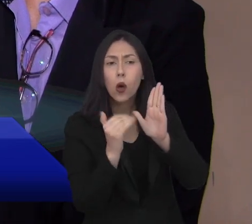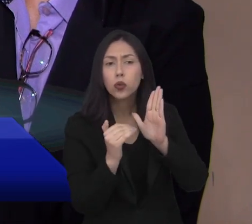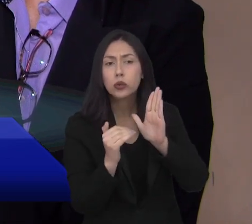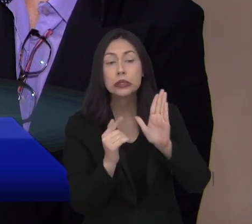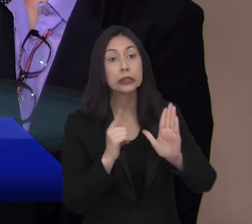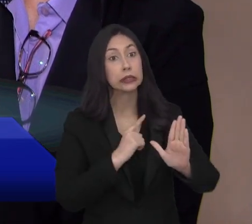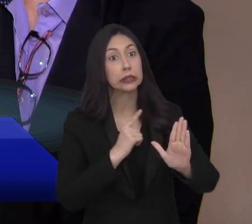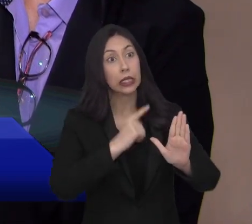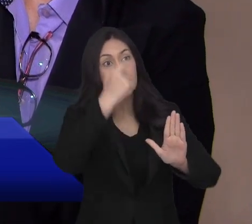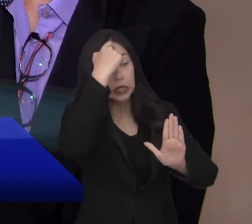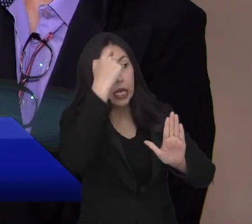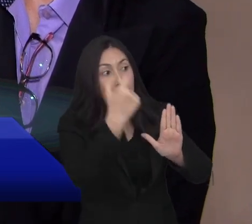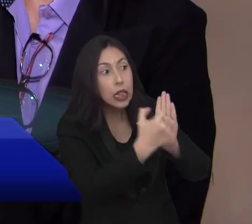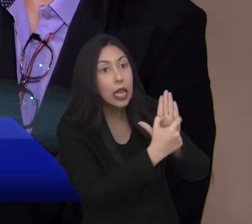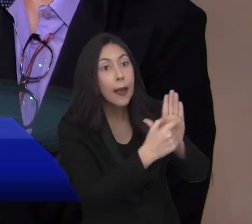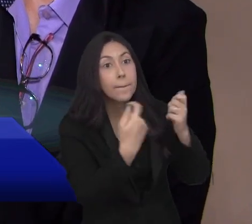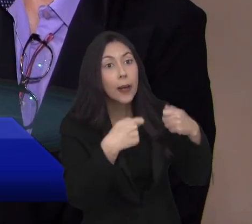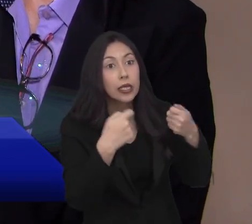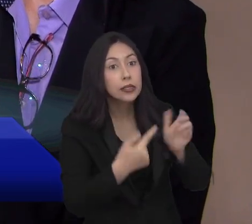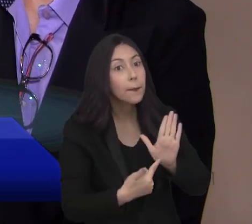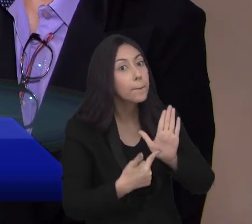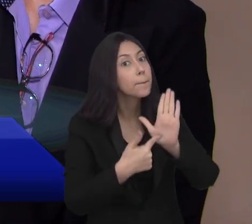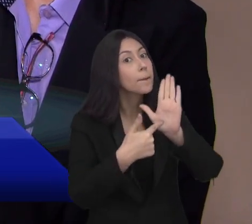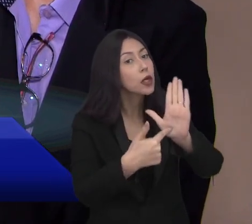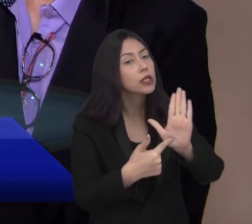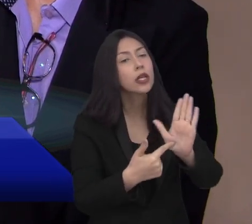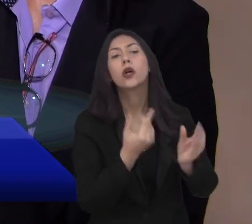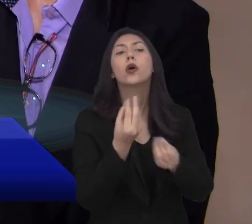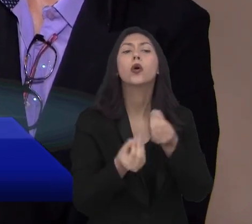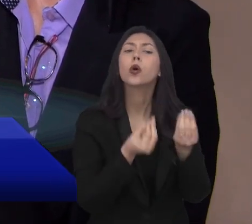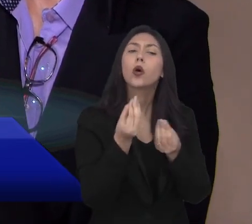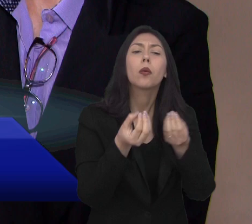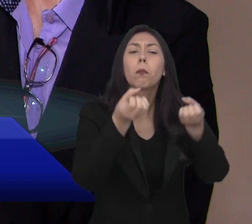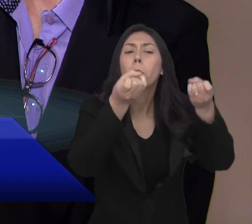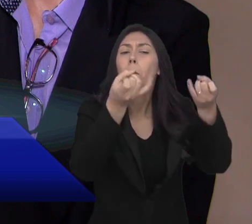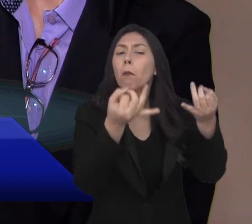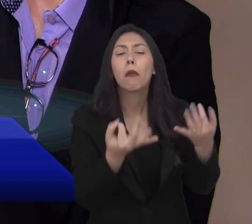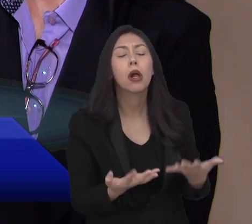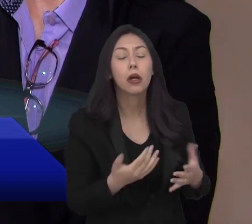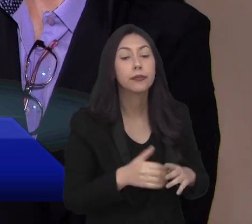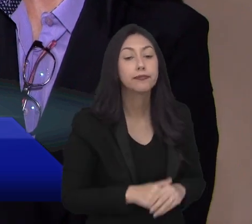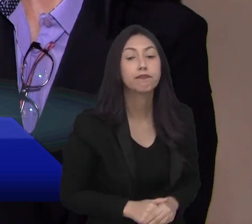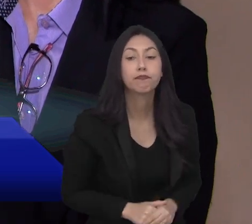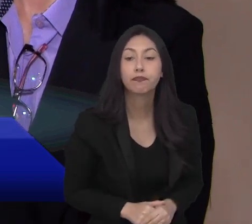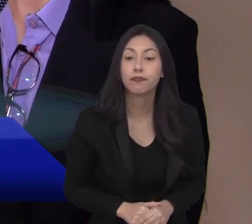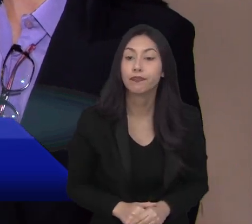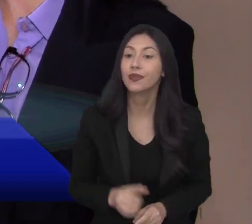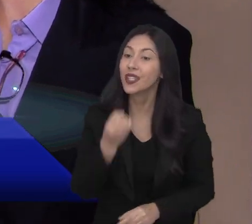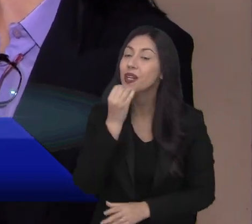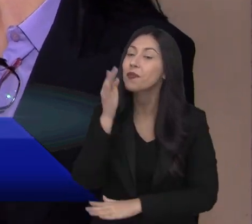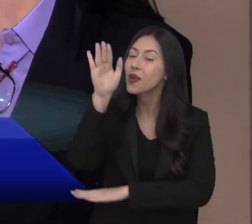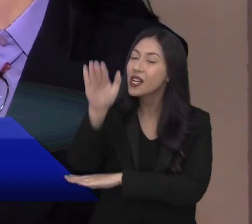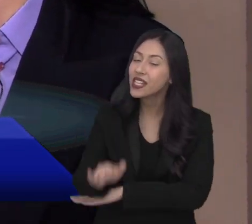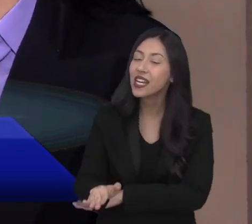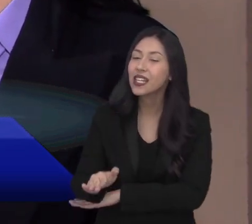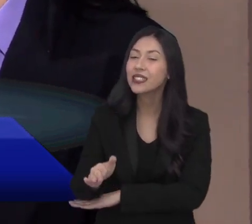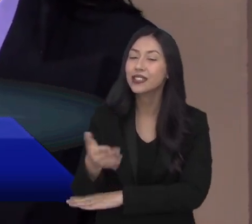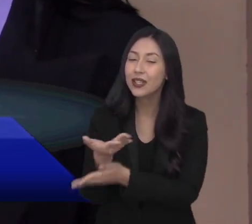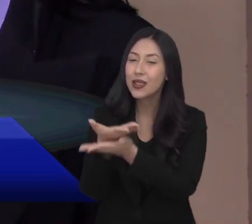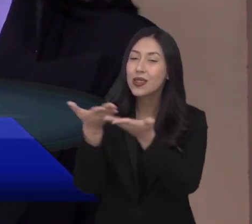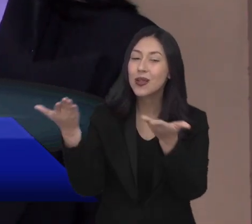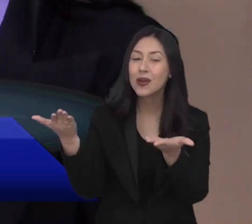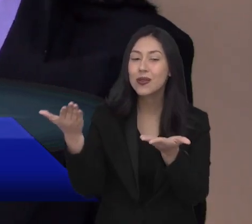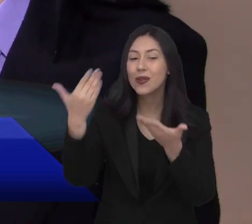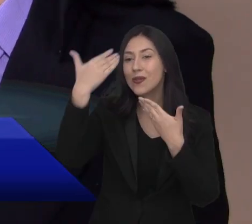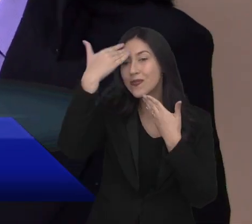inteligência artificial deverão ter identificação, Como que a gente consegue explicar isso e o que isso representa? Boa tarde a